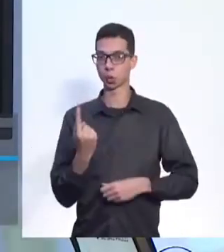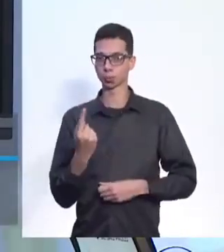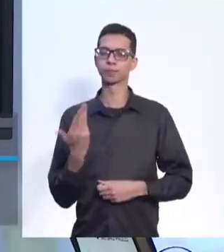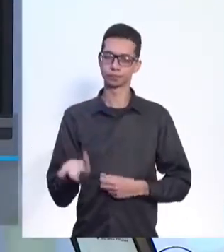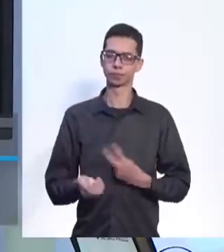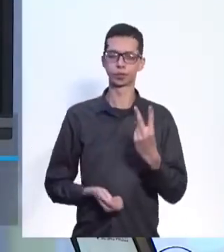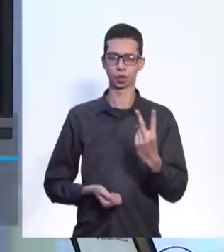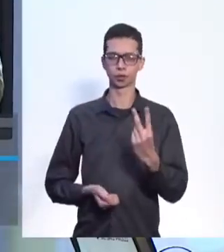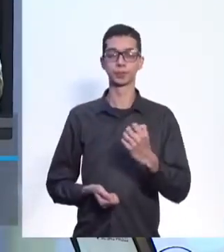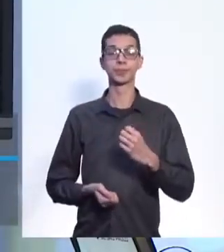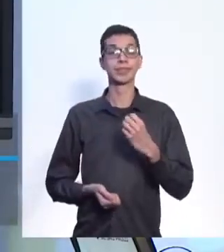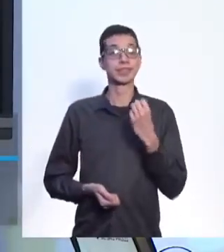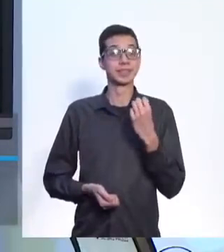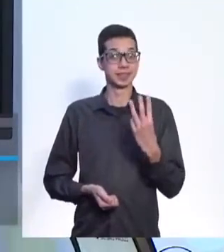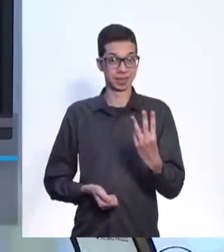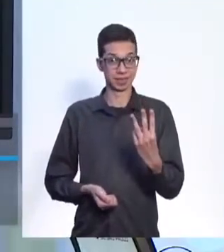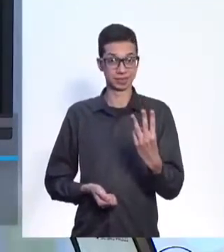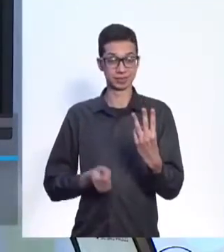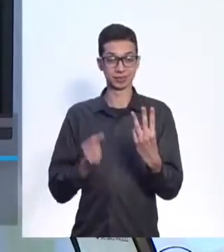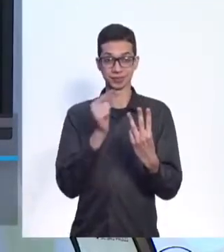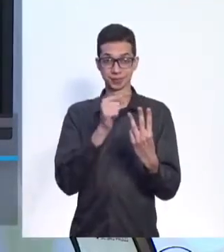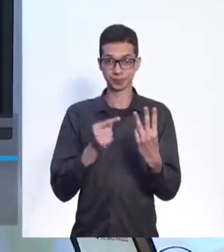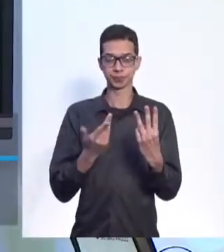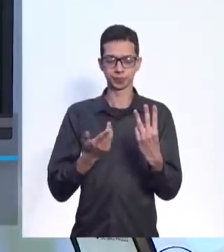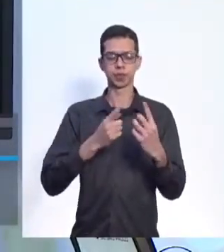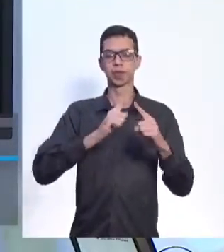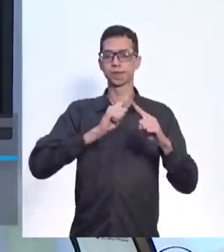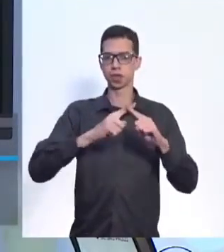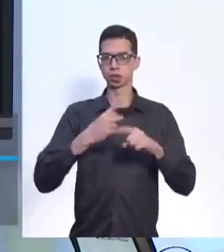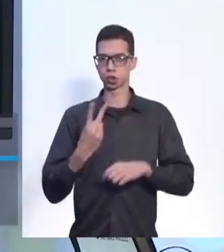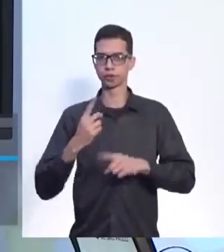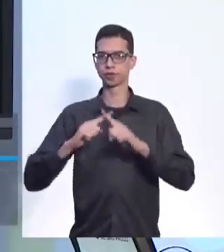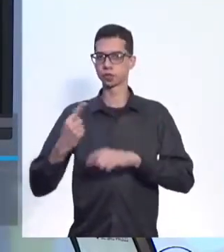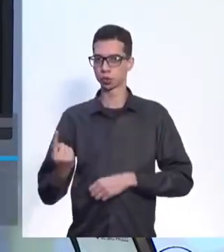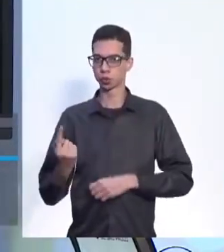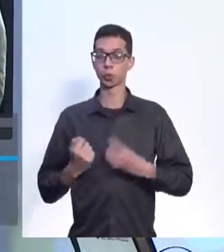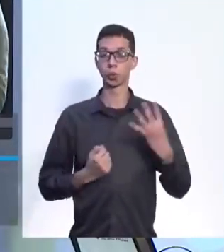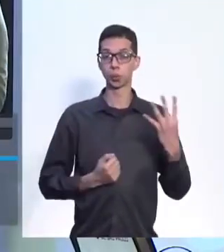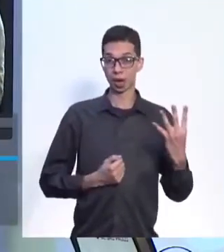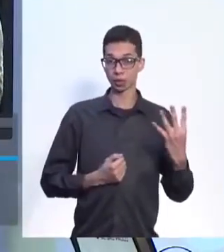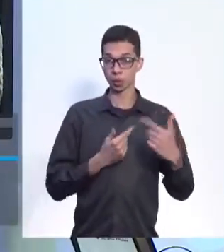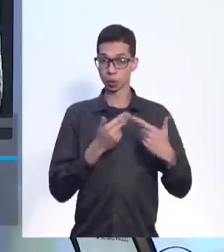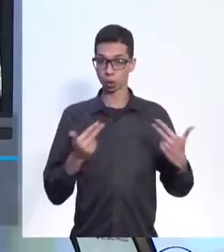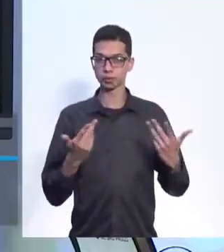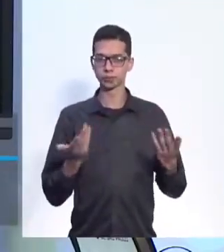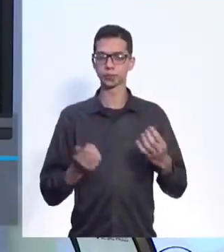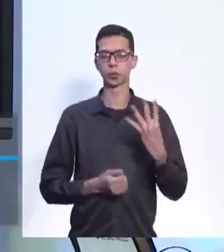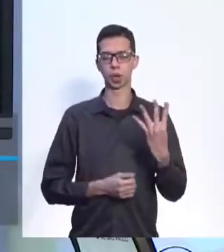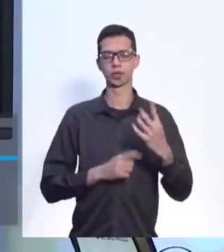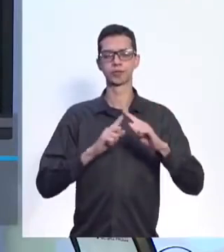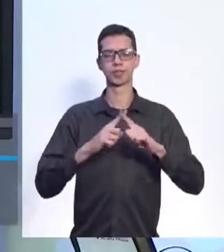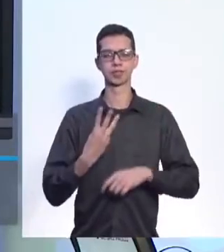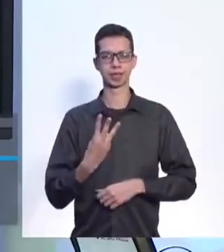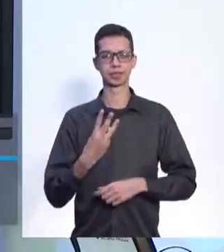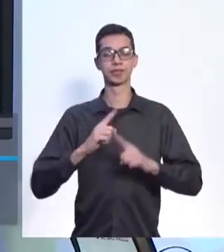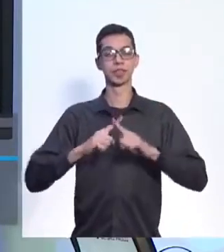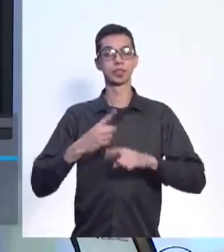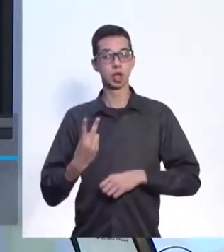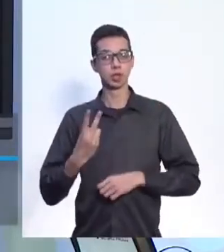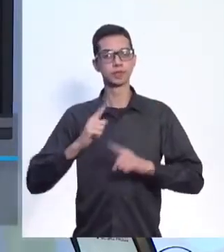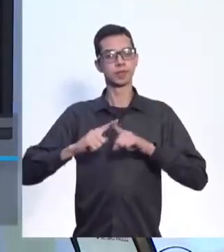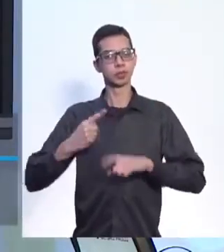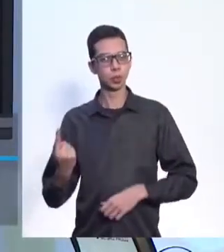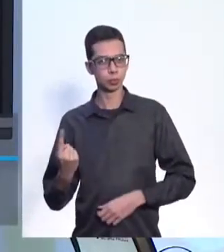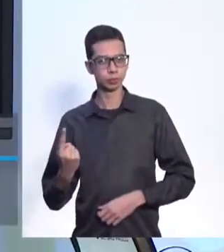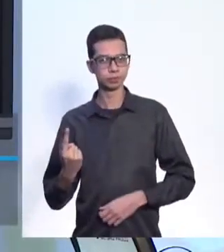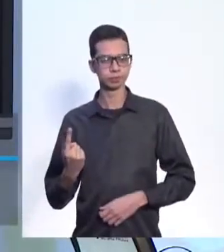3 elementos, 3 vezes 2 vezes 1. 4 elementos, 4 vezes 3 vezes 2 vezes 1.